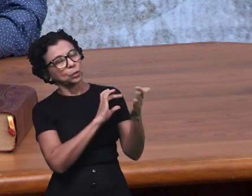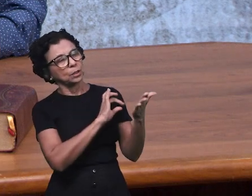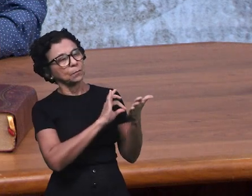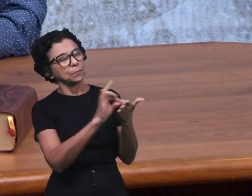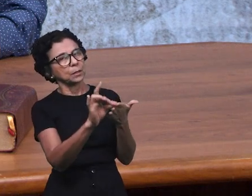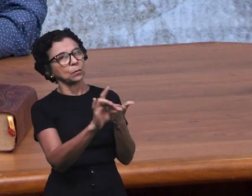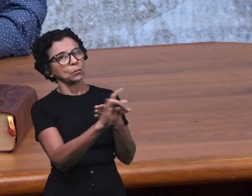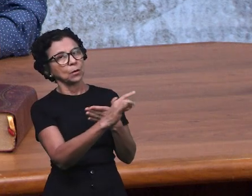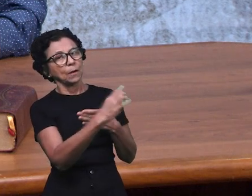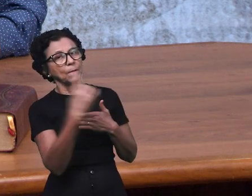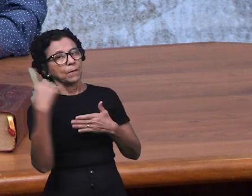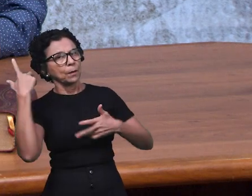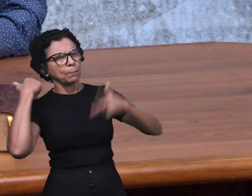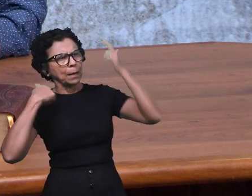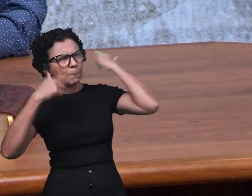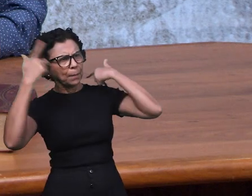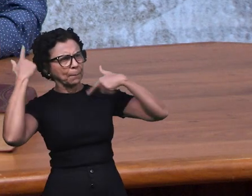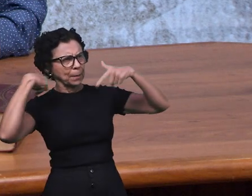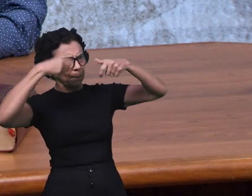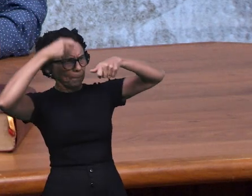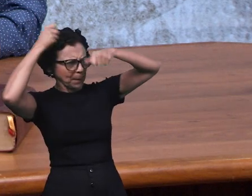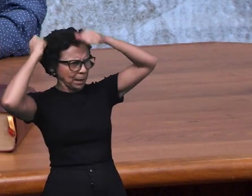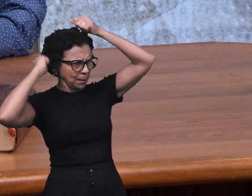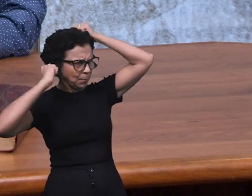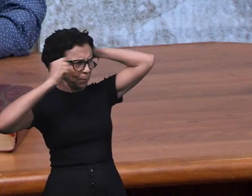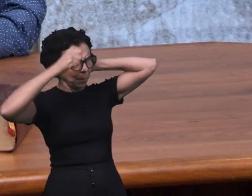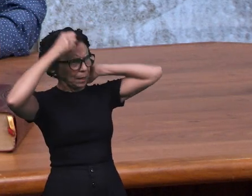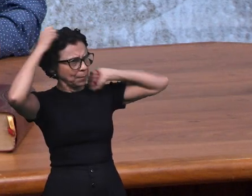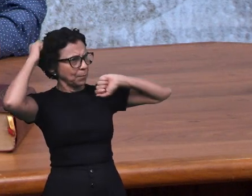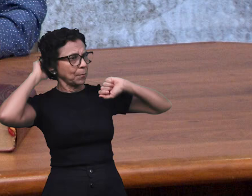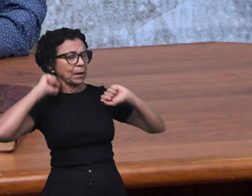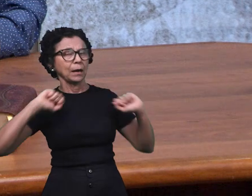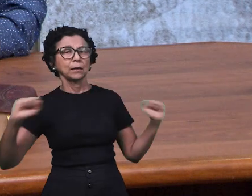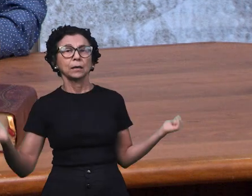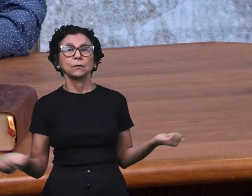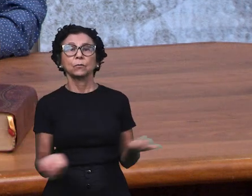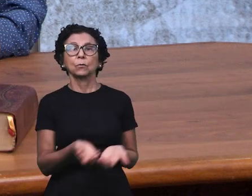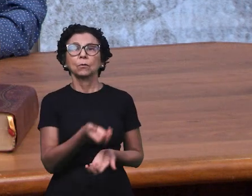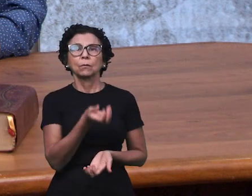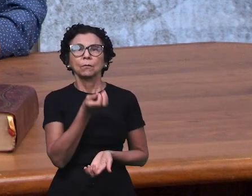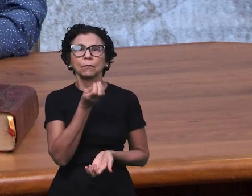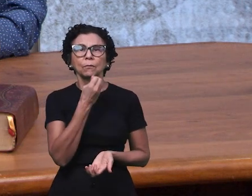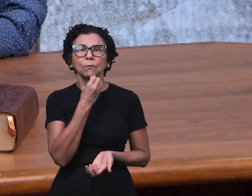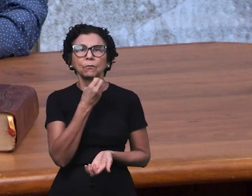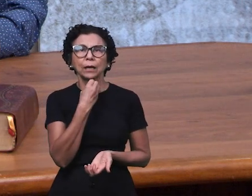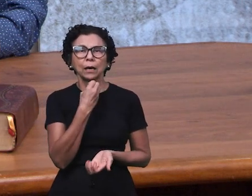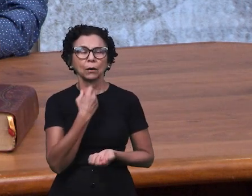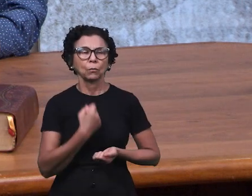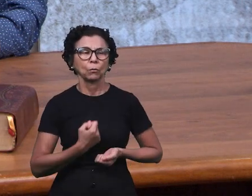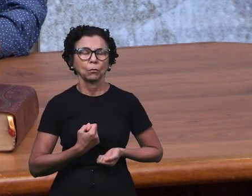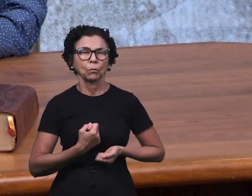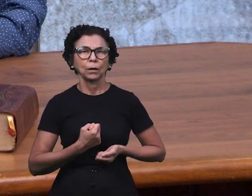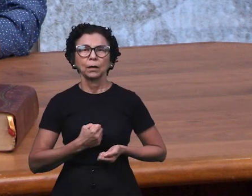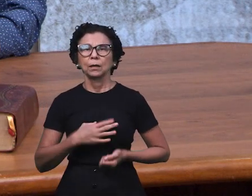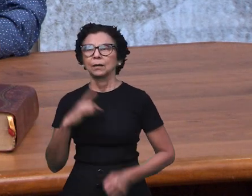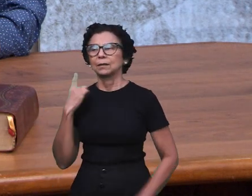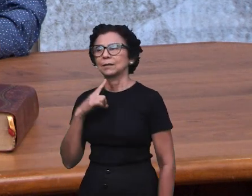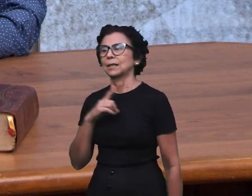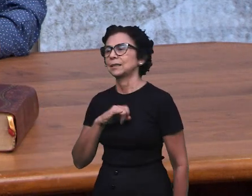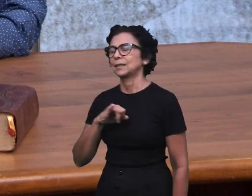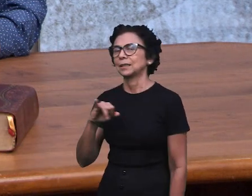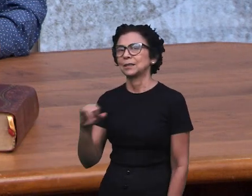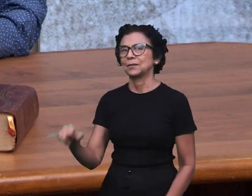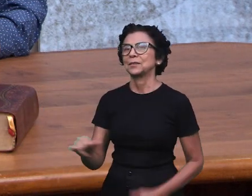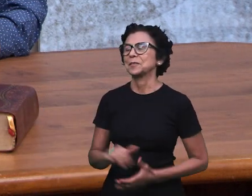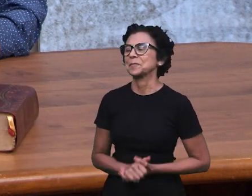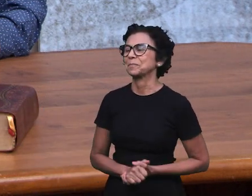e começou a afligi-lo e retirou-se dele a sua força. E disse ela: Os filisteus